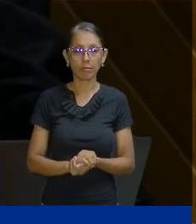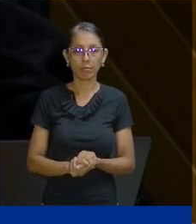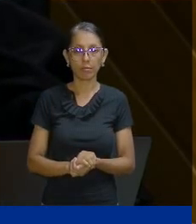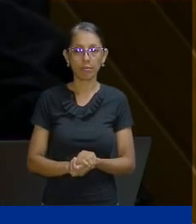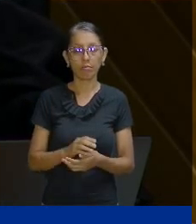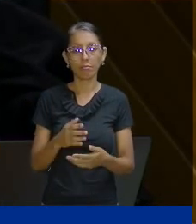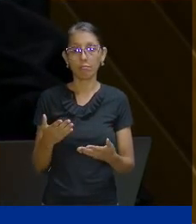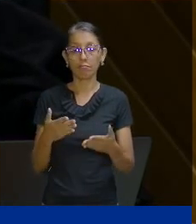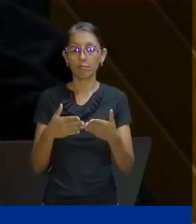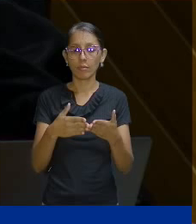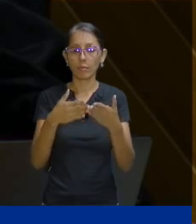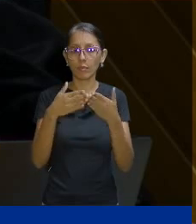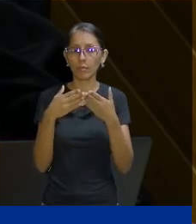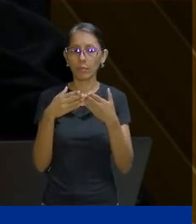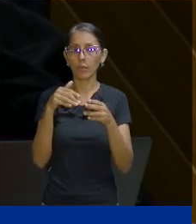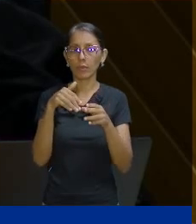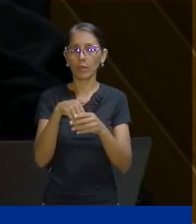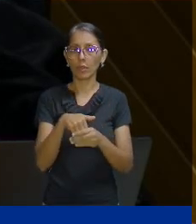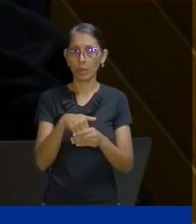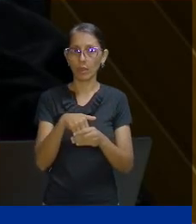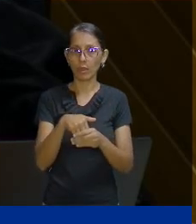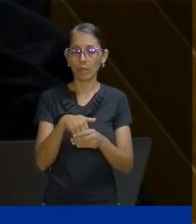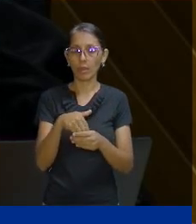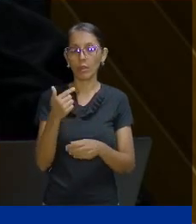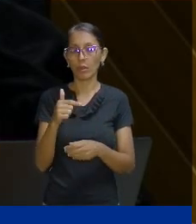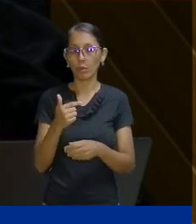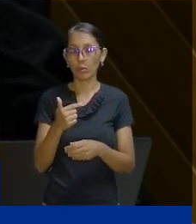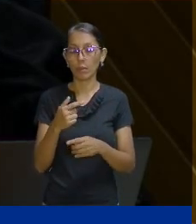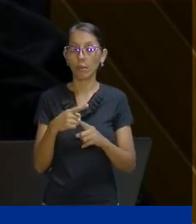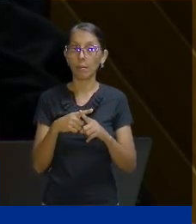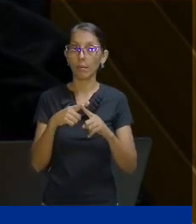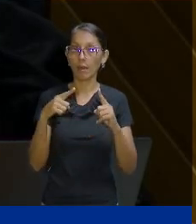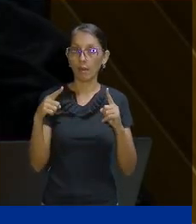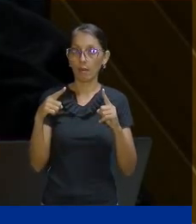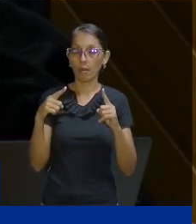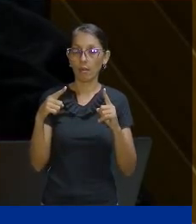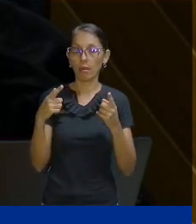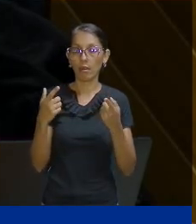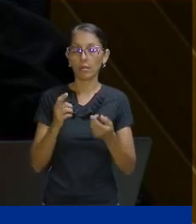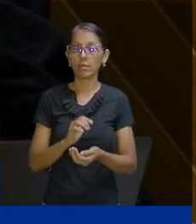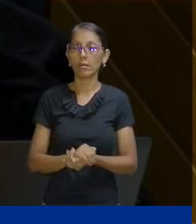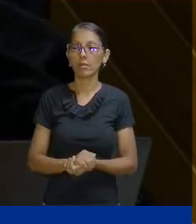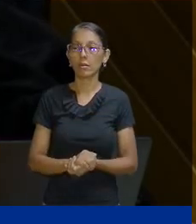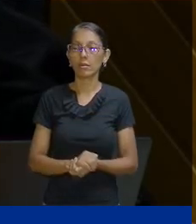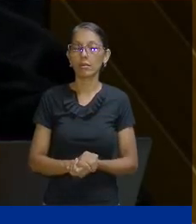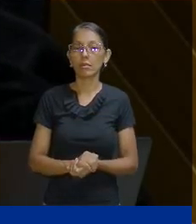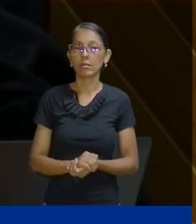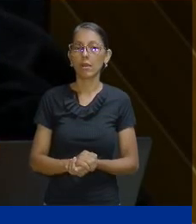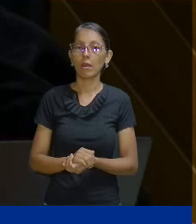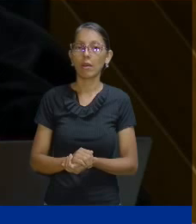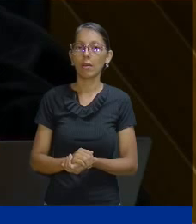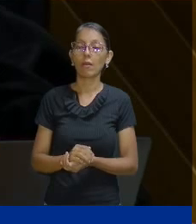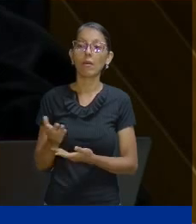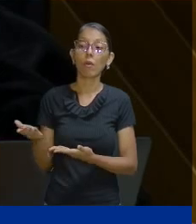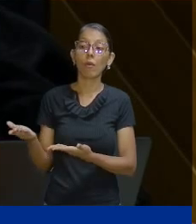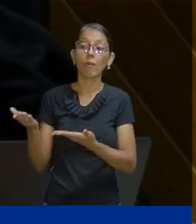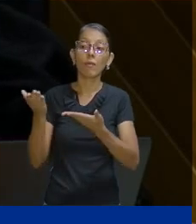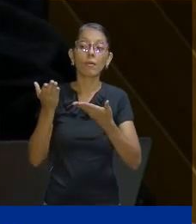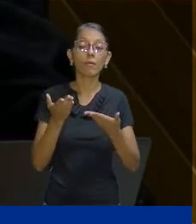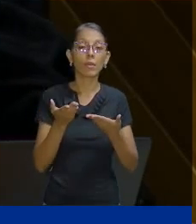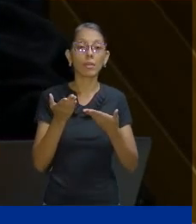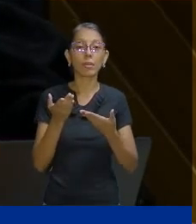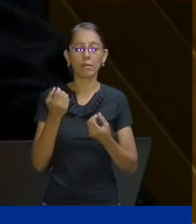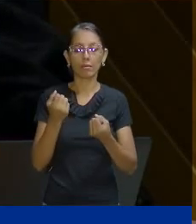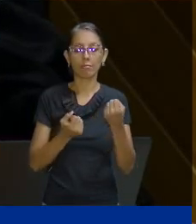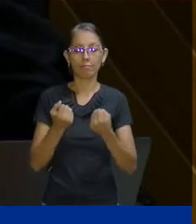Se você está entrando com gente no seu carro e mostrando santinho, e em outra fala está lá dizendo não